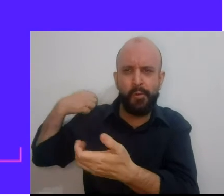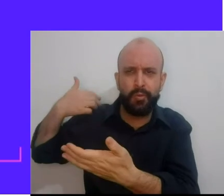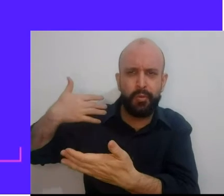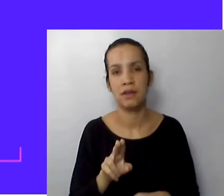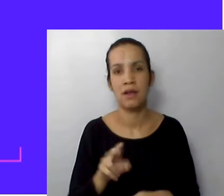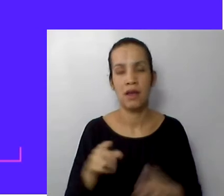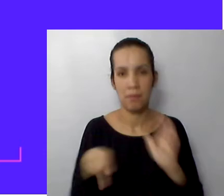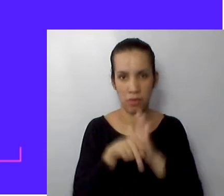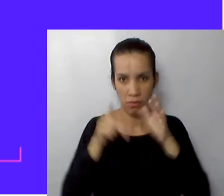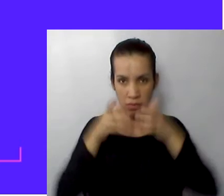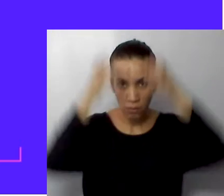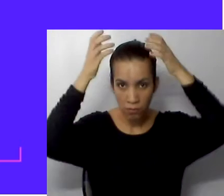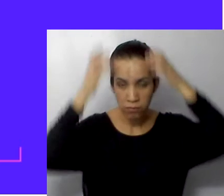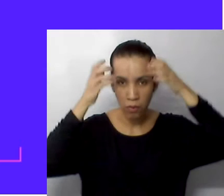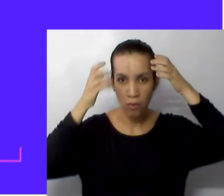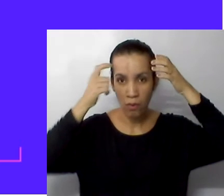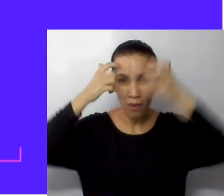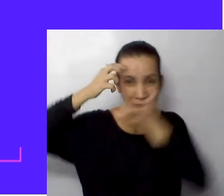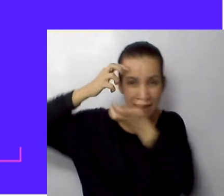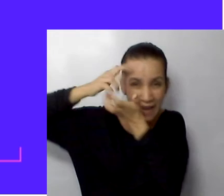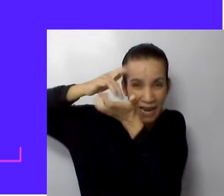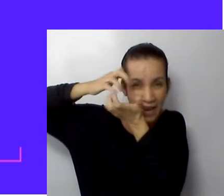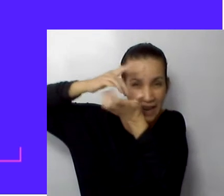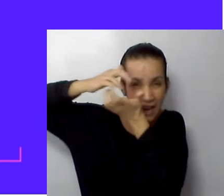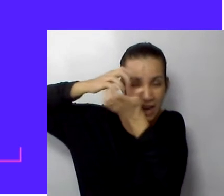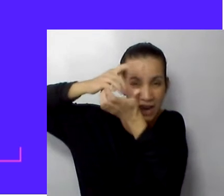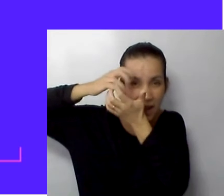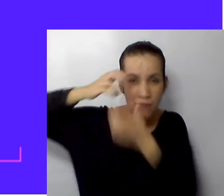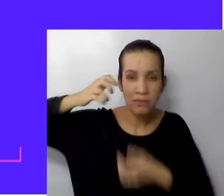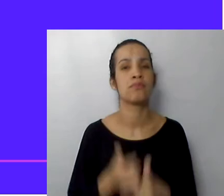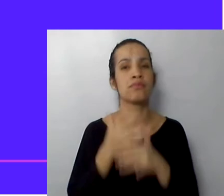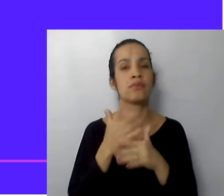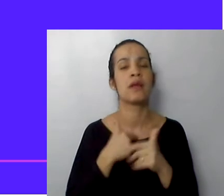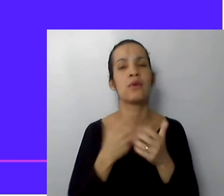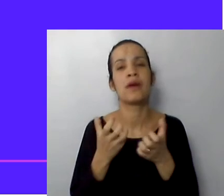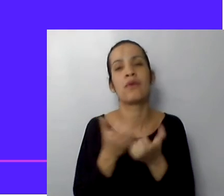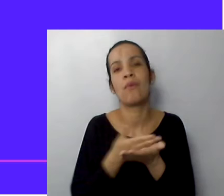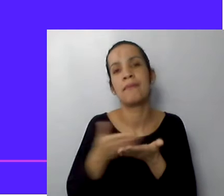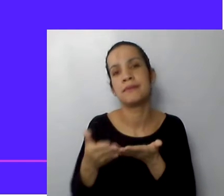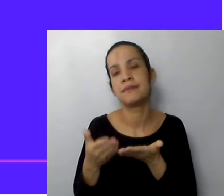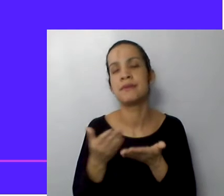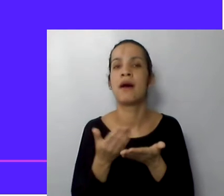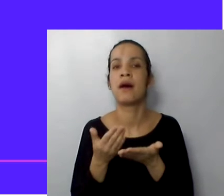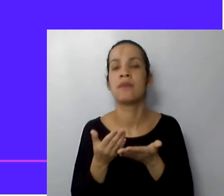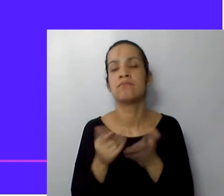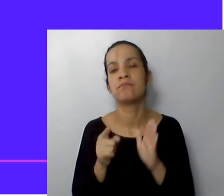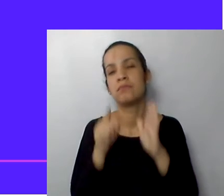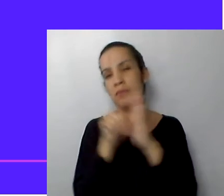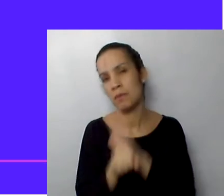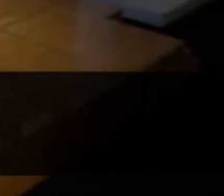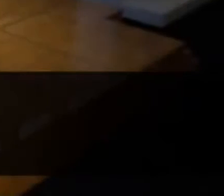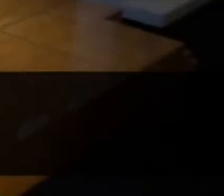educação inclusiva, sobre os impactos que a educação inclusiva tem para crianças com e sem